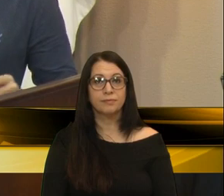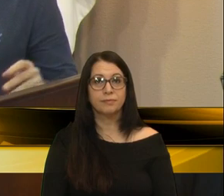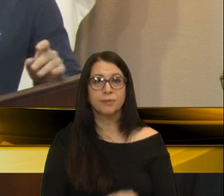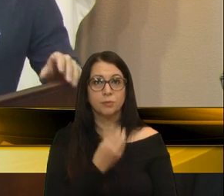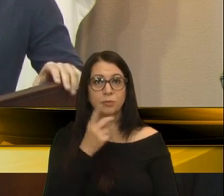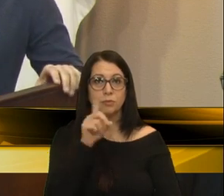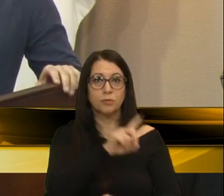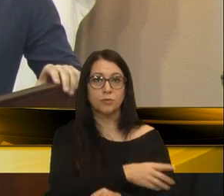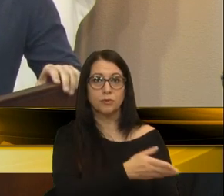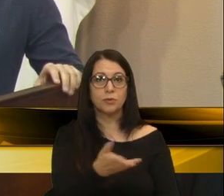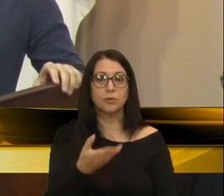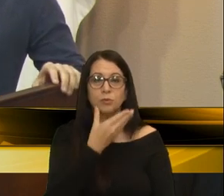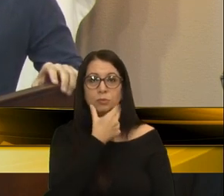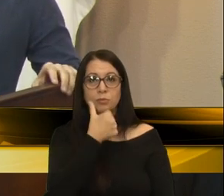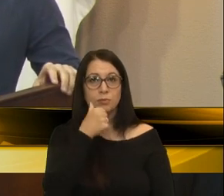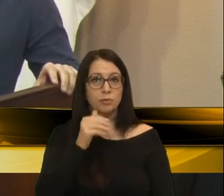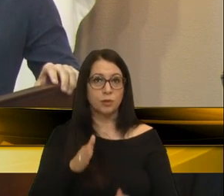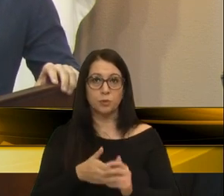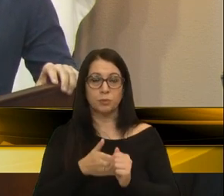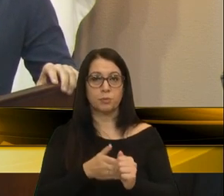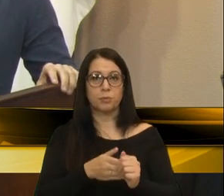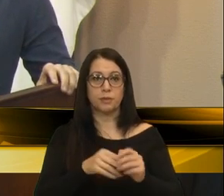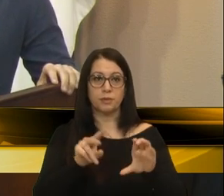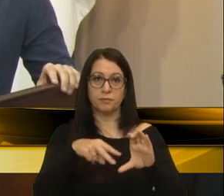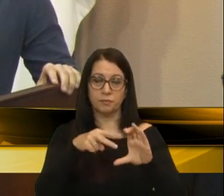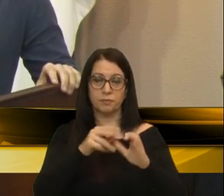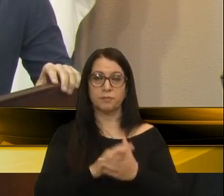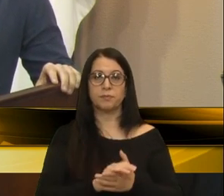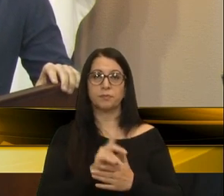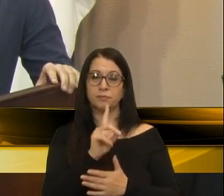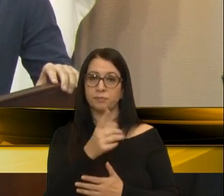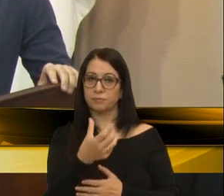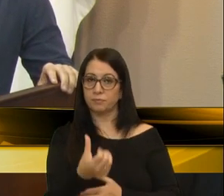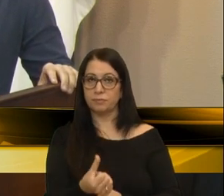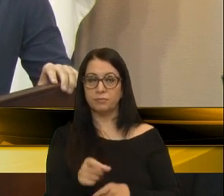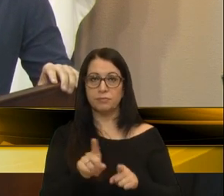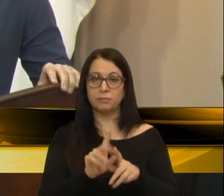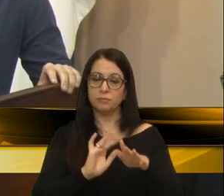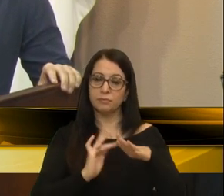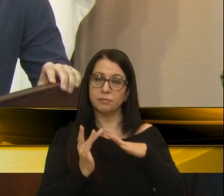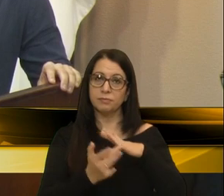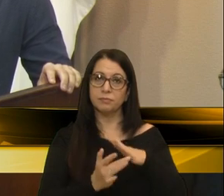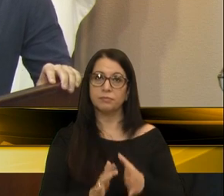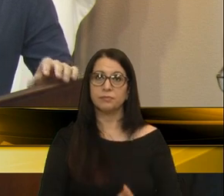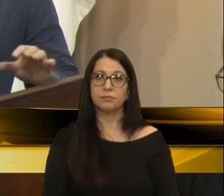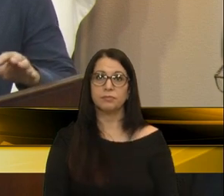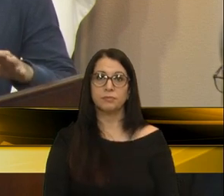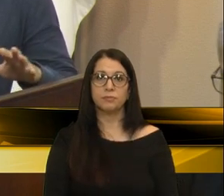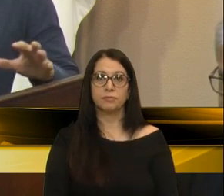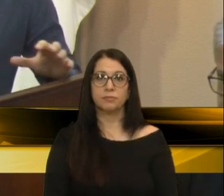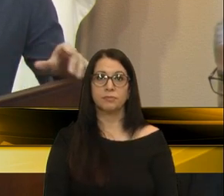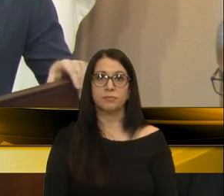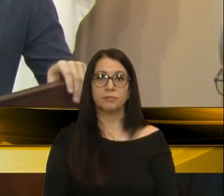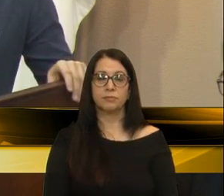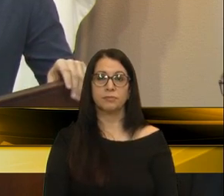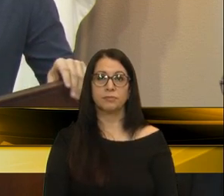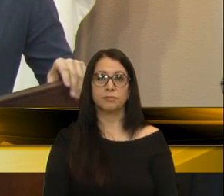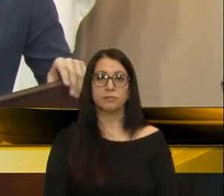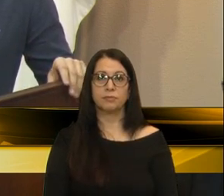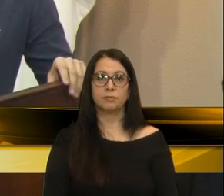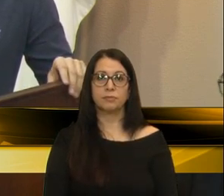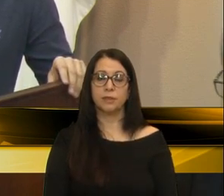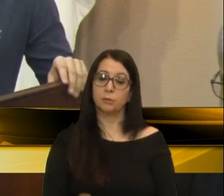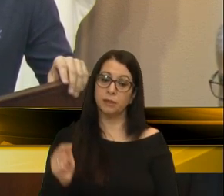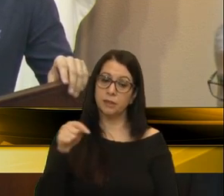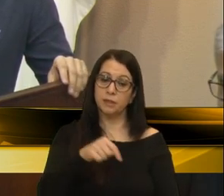bom dia a todos e a todas, quem nos acompanha pela TV Câmara, Canal 16, pelas redes sociais. O que me traz aqui hoje é